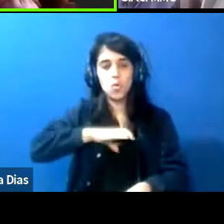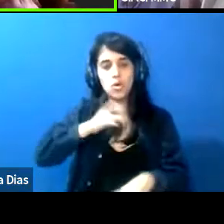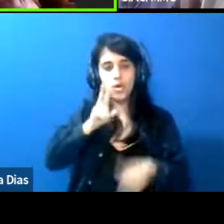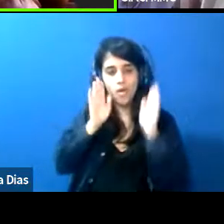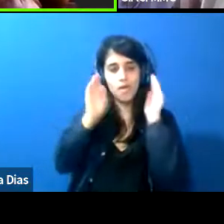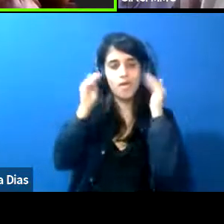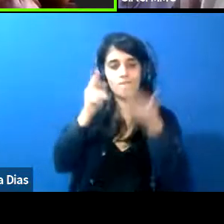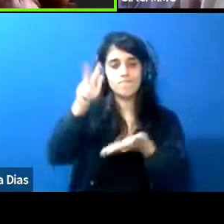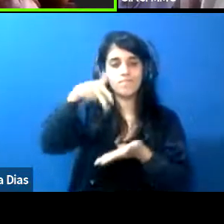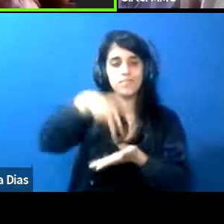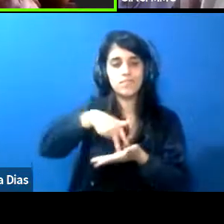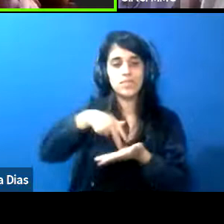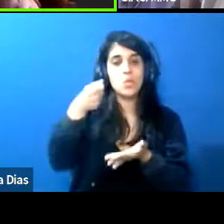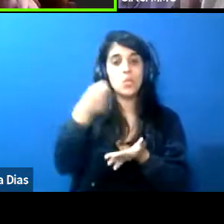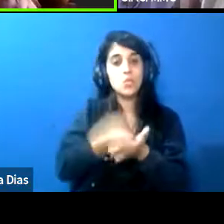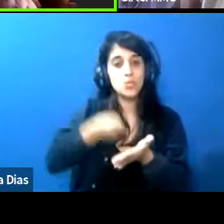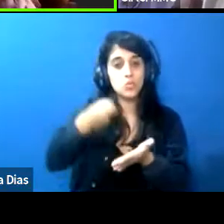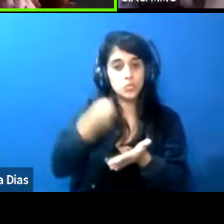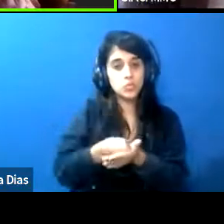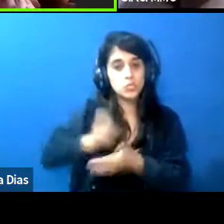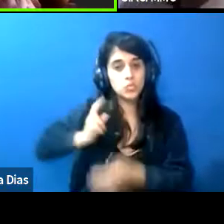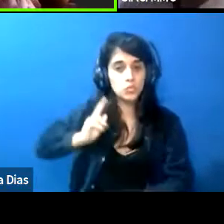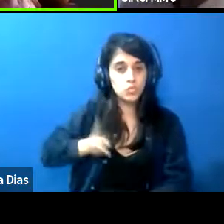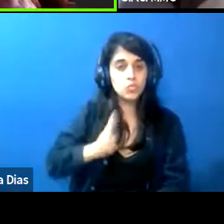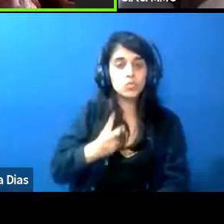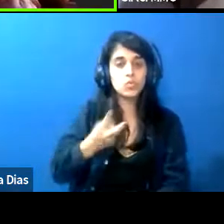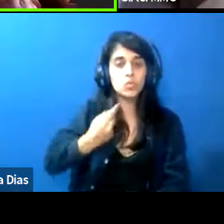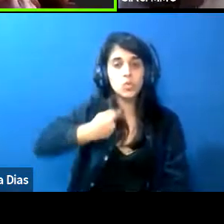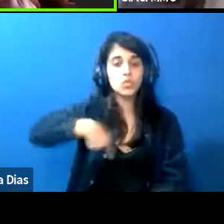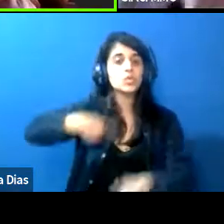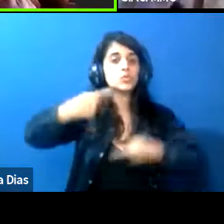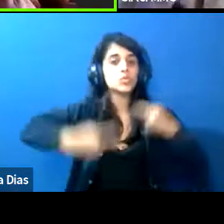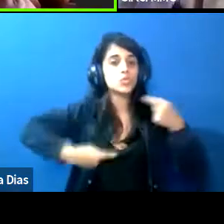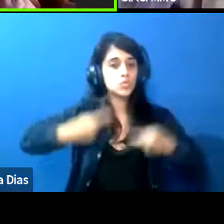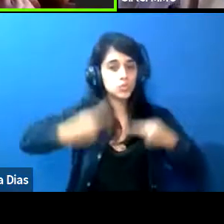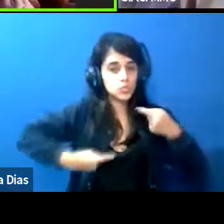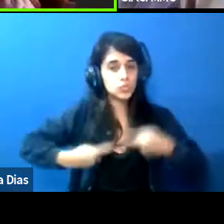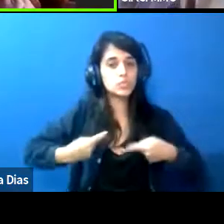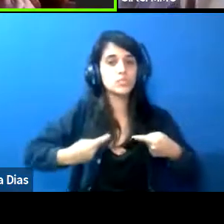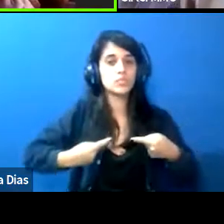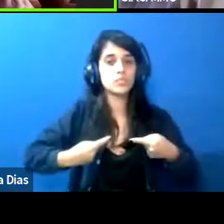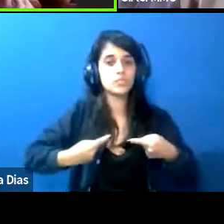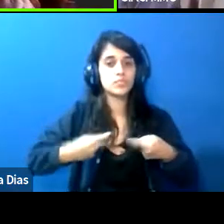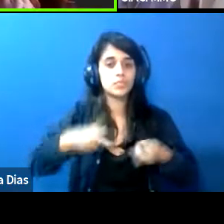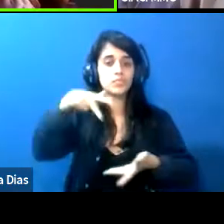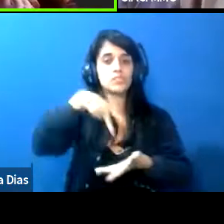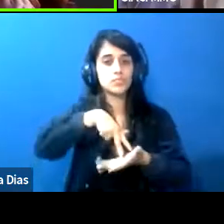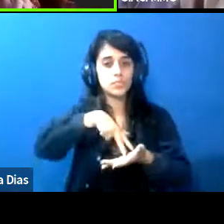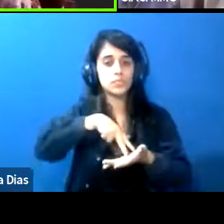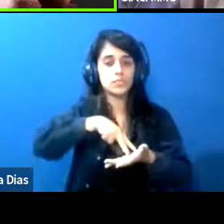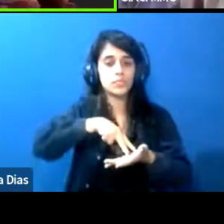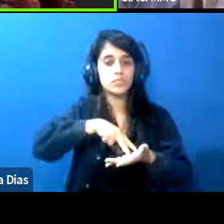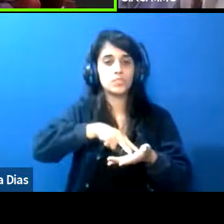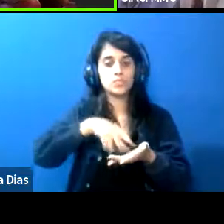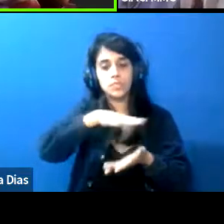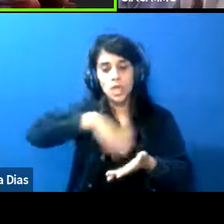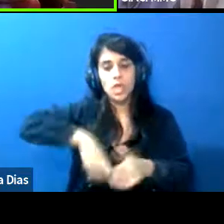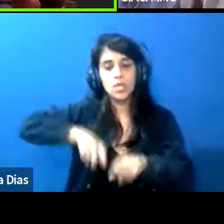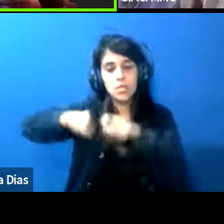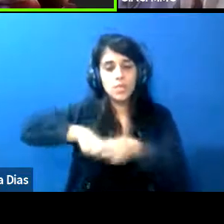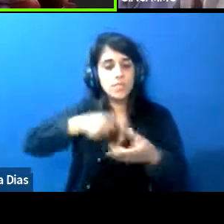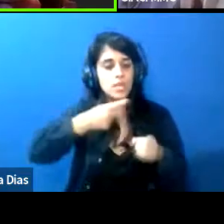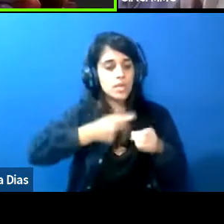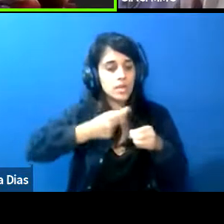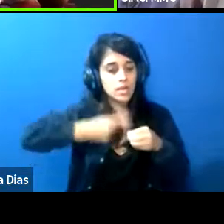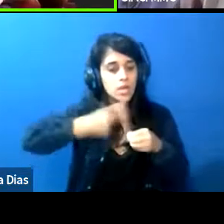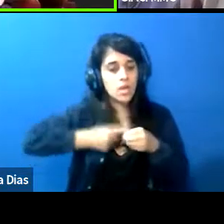determinação para continuar a nossa luta, para continuar os nossos debates, para continuar resistindo no campo e na cidade, para continuar,